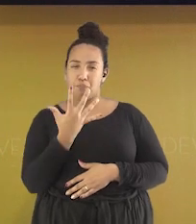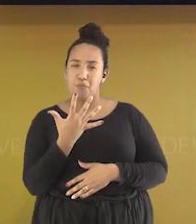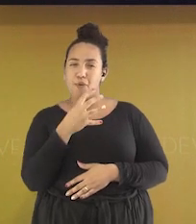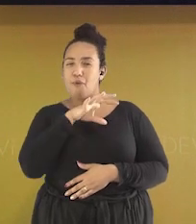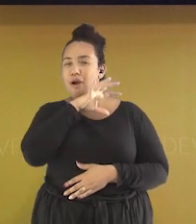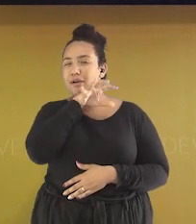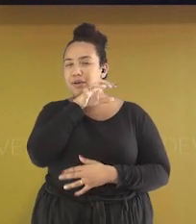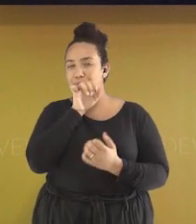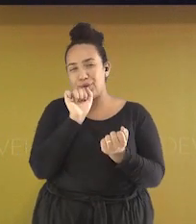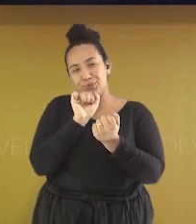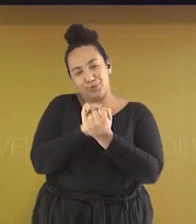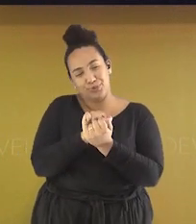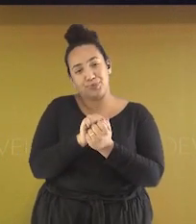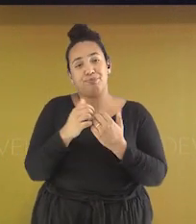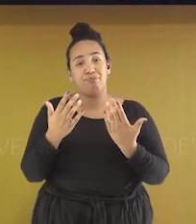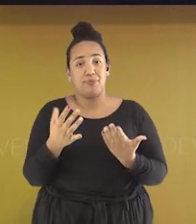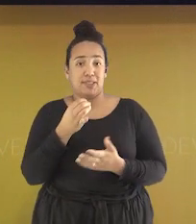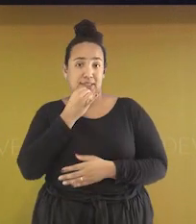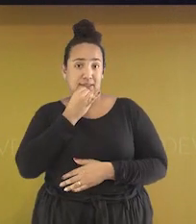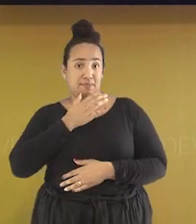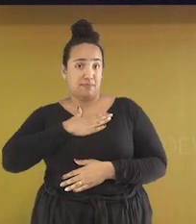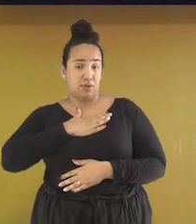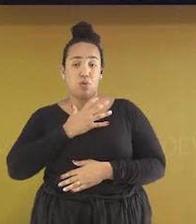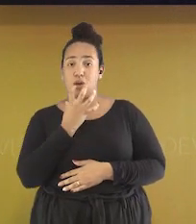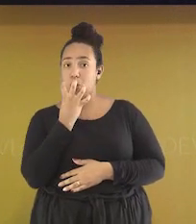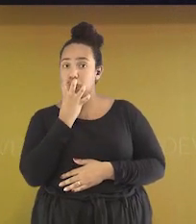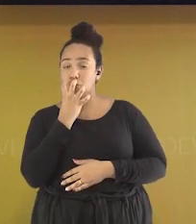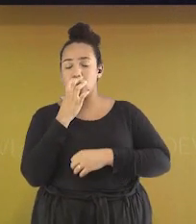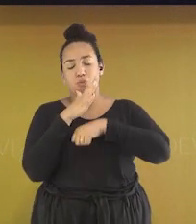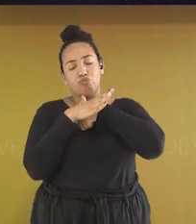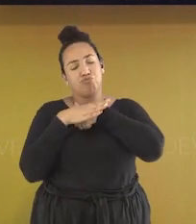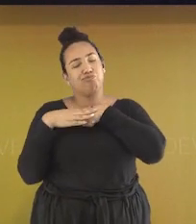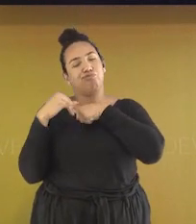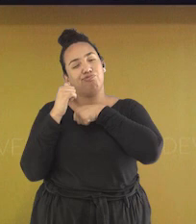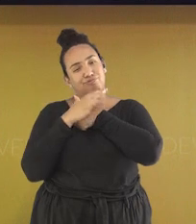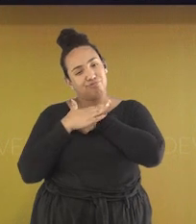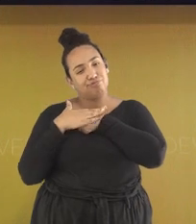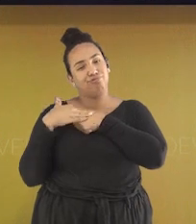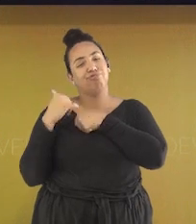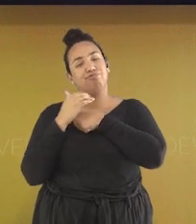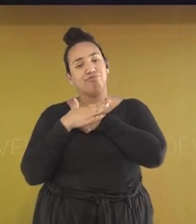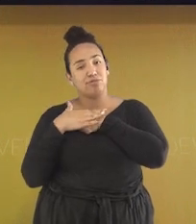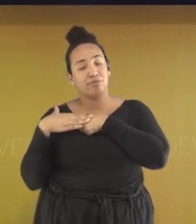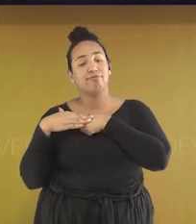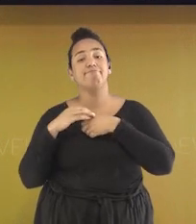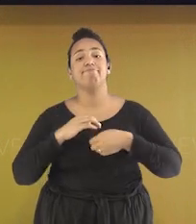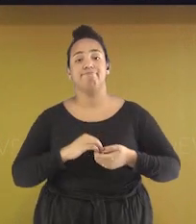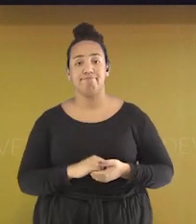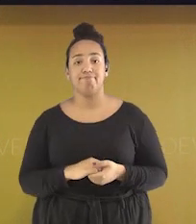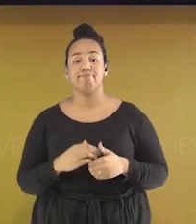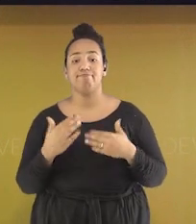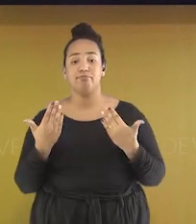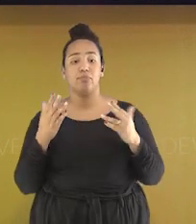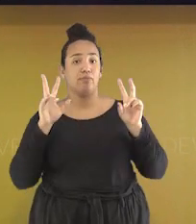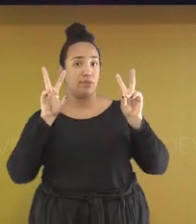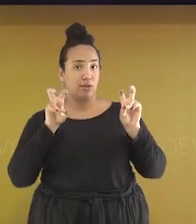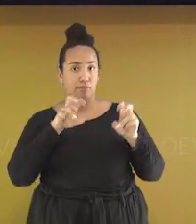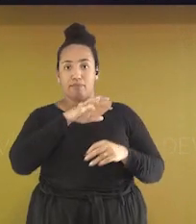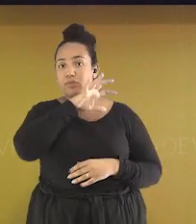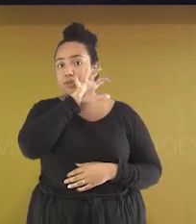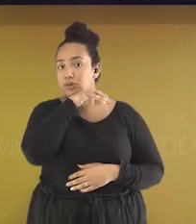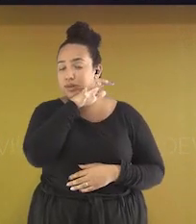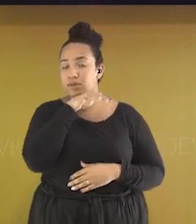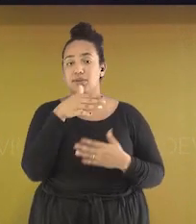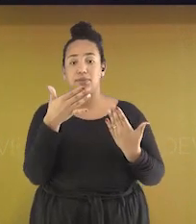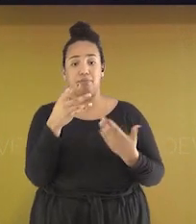de animais, não é mesmo? O meu cachorro, por exemplo, é muito carinhoso comigo. E falando em animais,